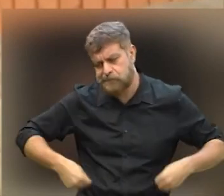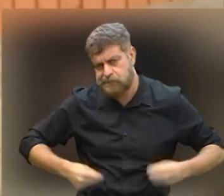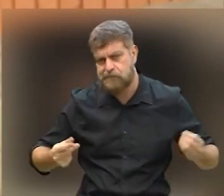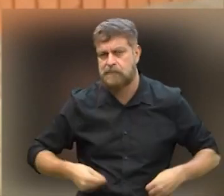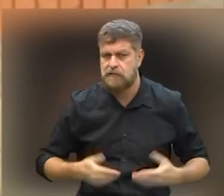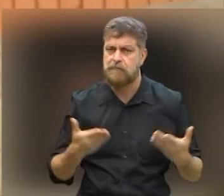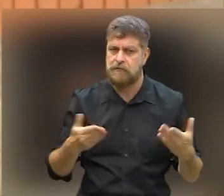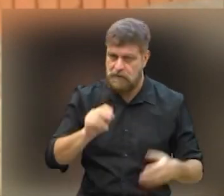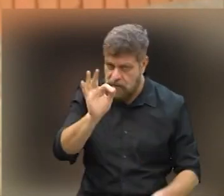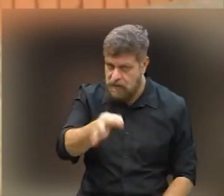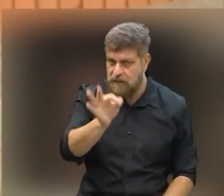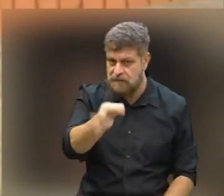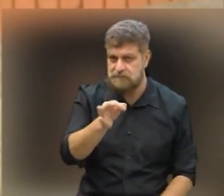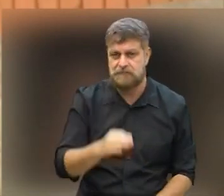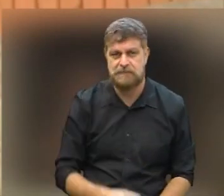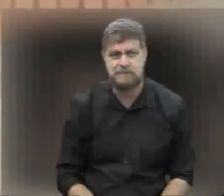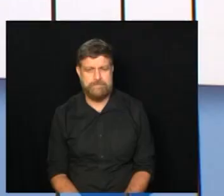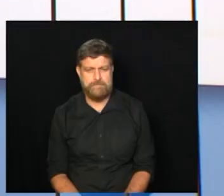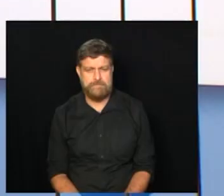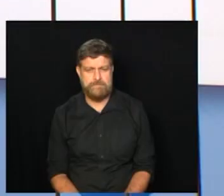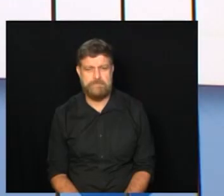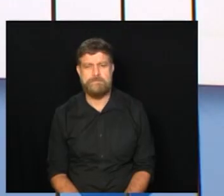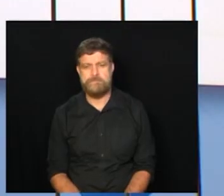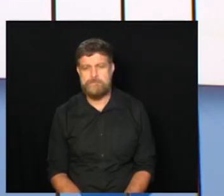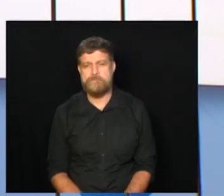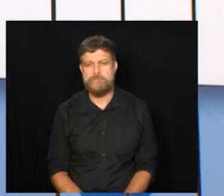menos prejuízo no bolso, né? É isso aí mesmo.